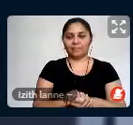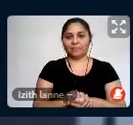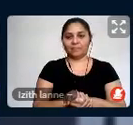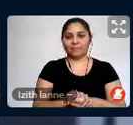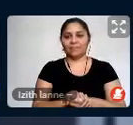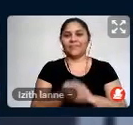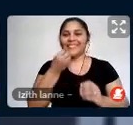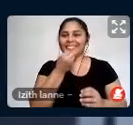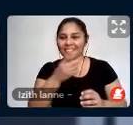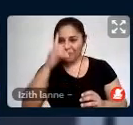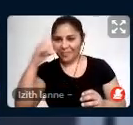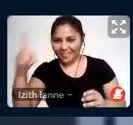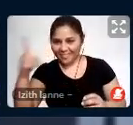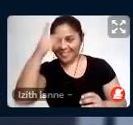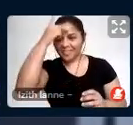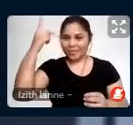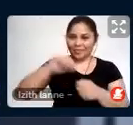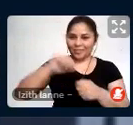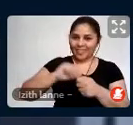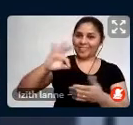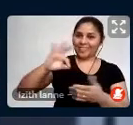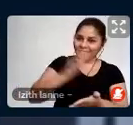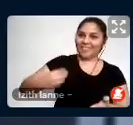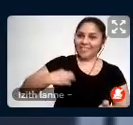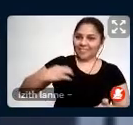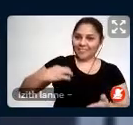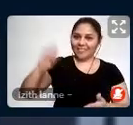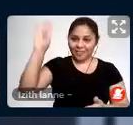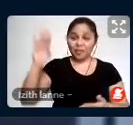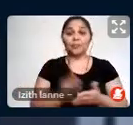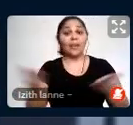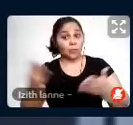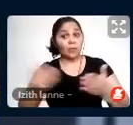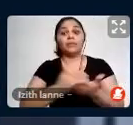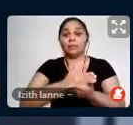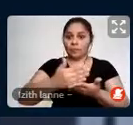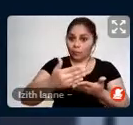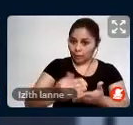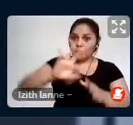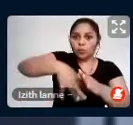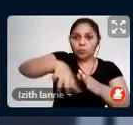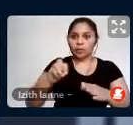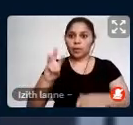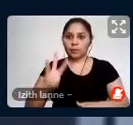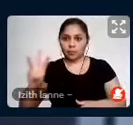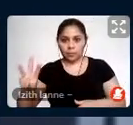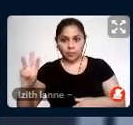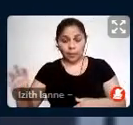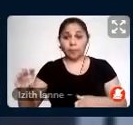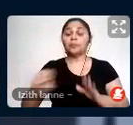Prezados candidatos, bom dia. Realizaremos a seguir o sorteio eletrônico relativo ao edital